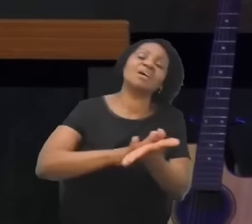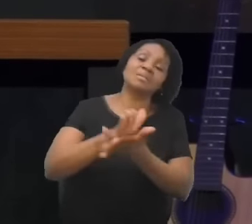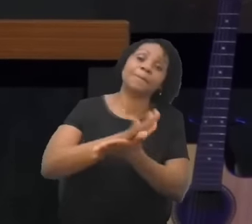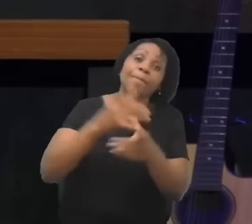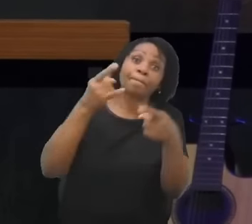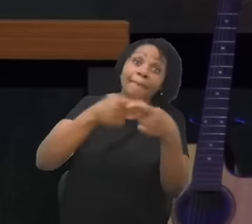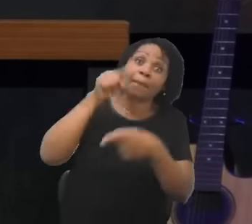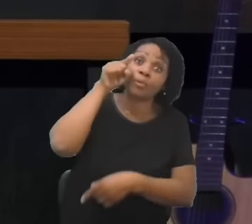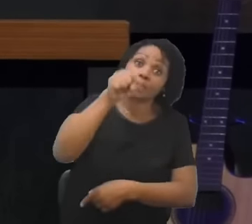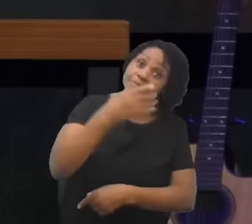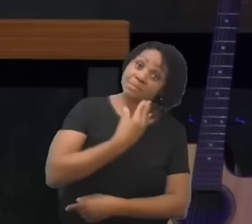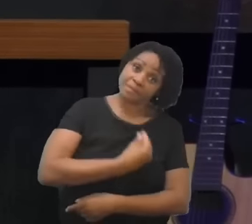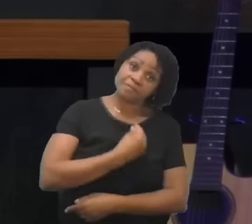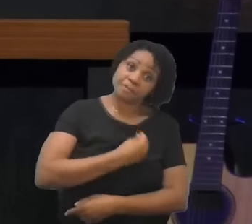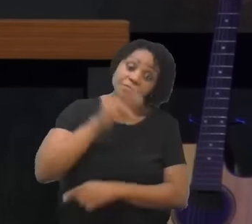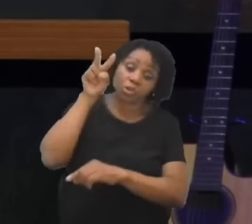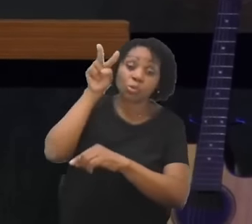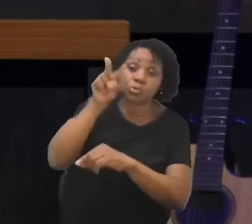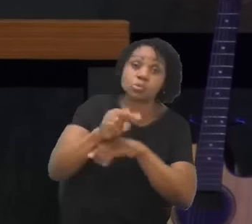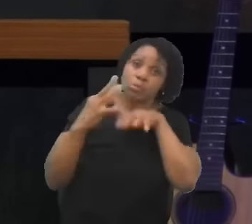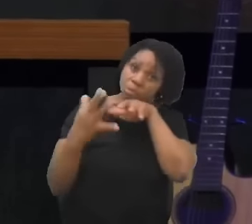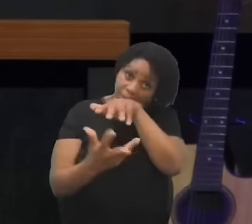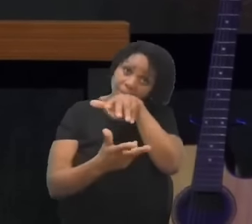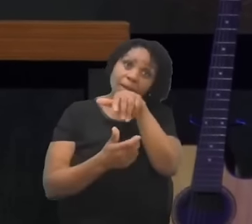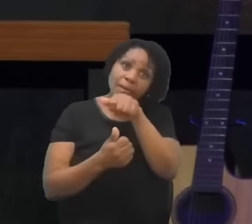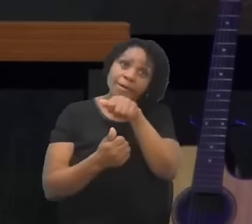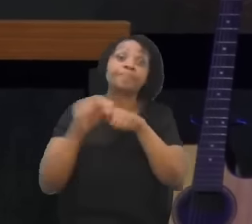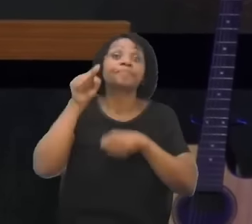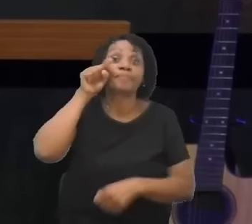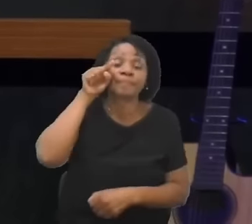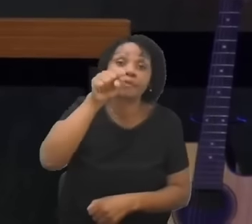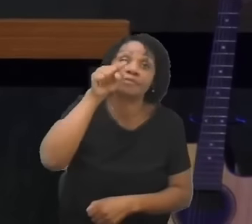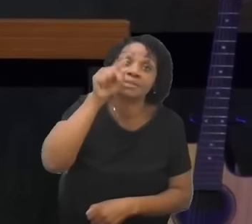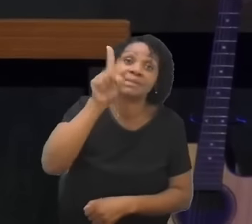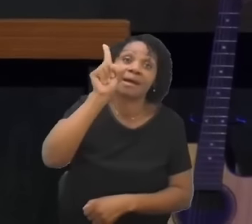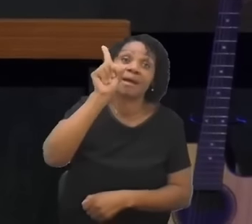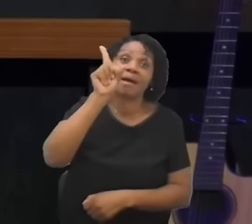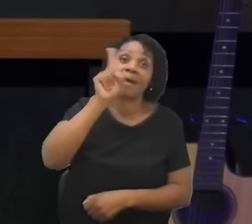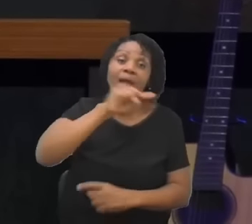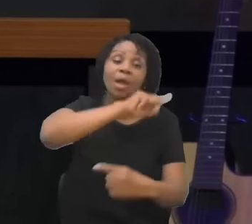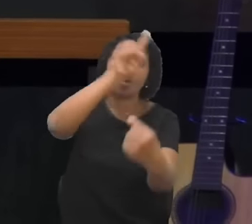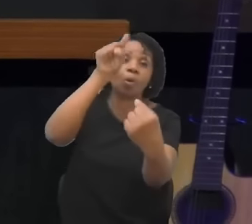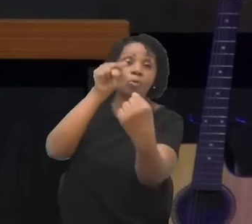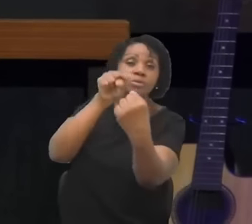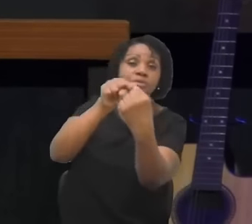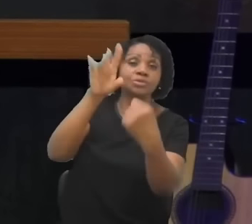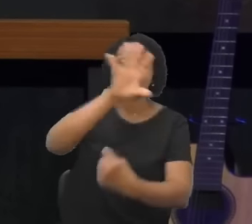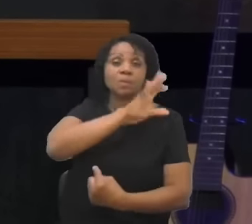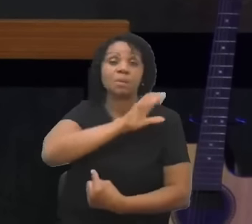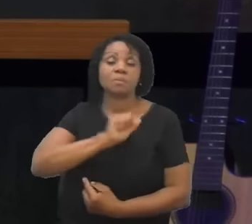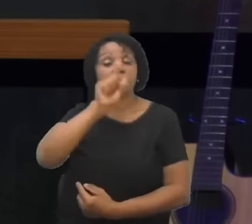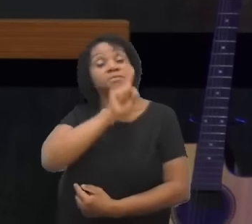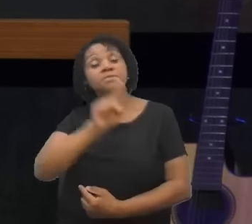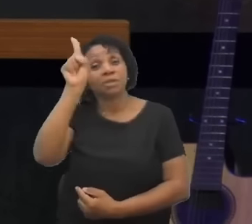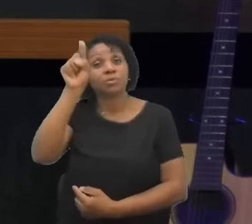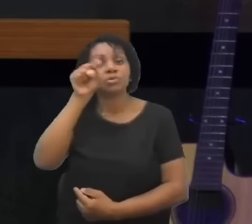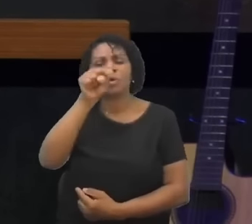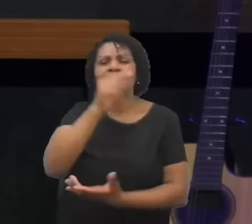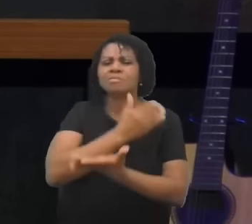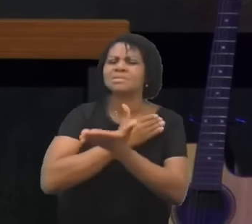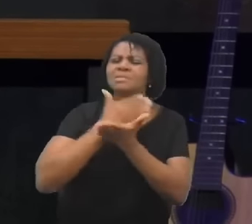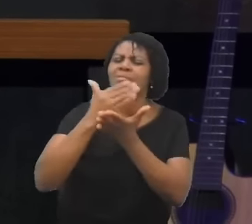porque você está aqui que Deus cuida dessa forma da Terra? Você é o alvo do amor de Deus. Então você